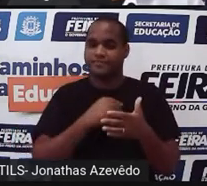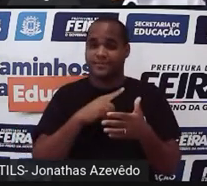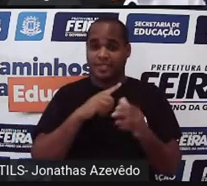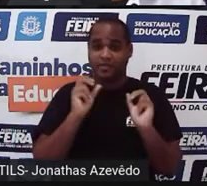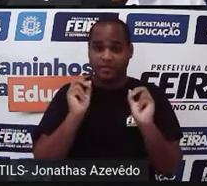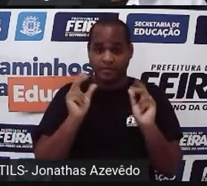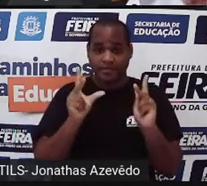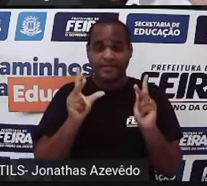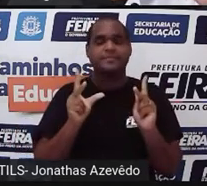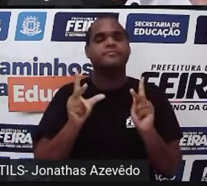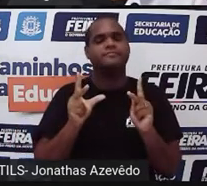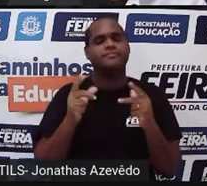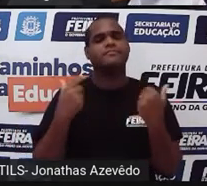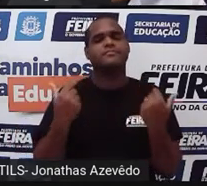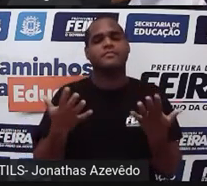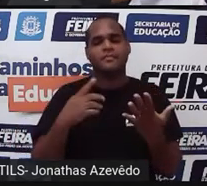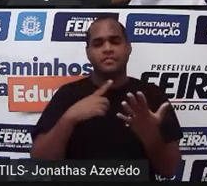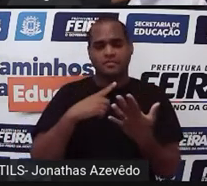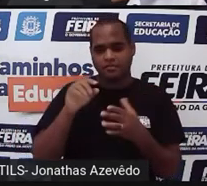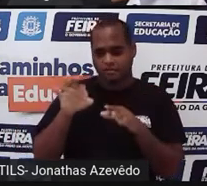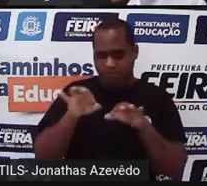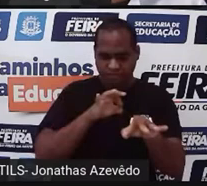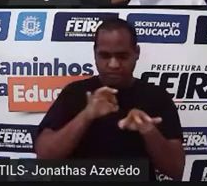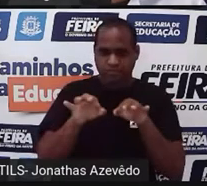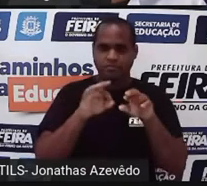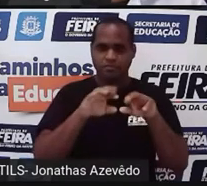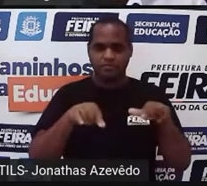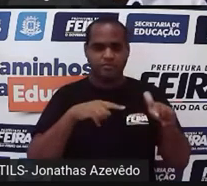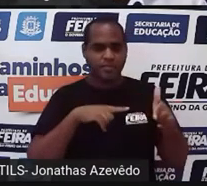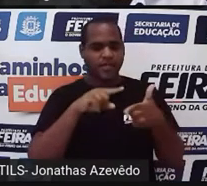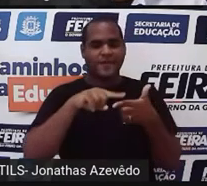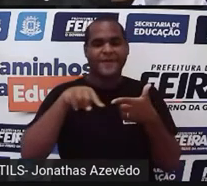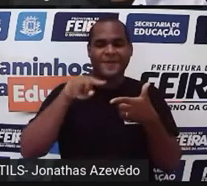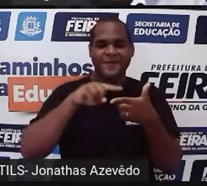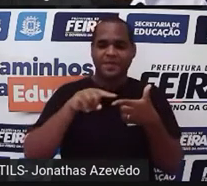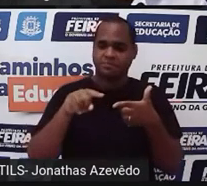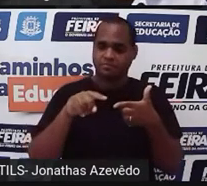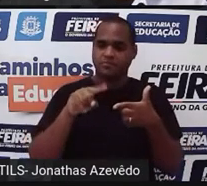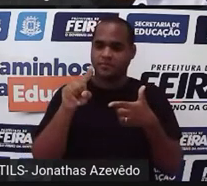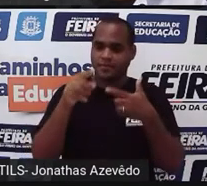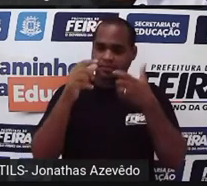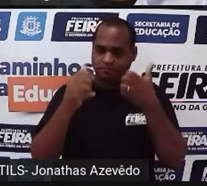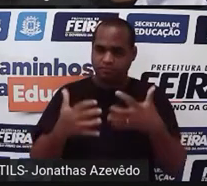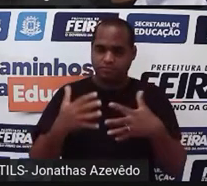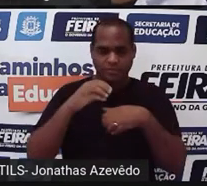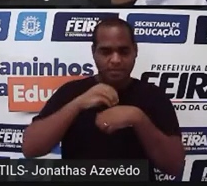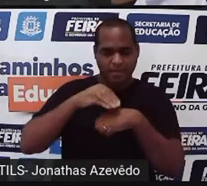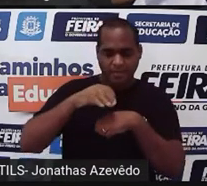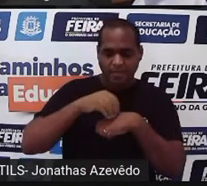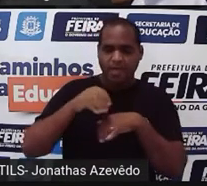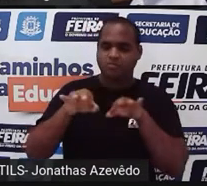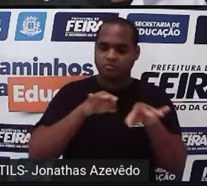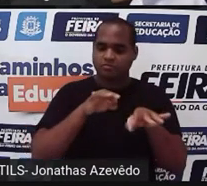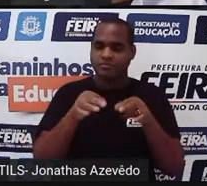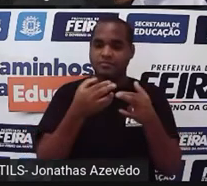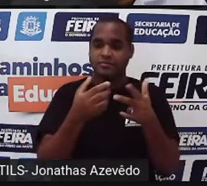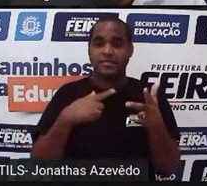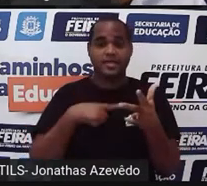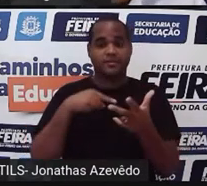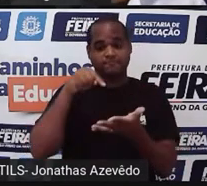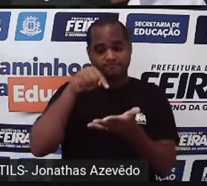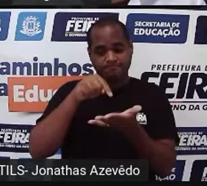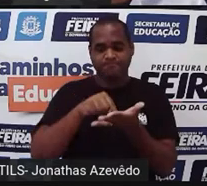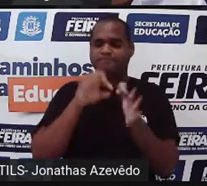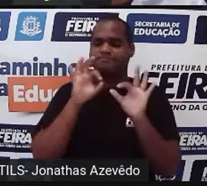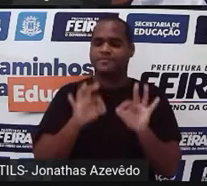bom? Então, vamos resolver esse probleminha colocando essa coisa da organização em